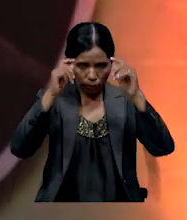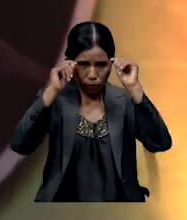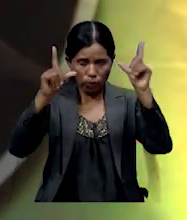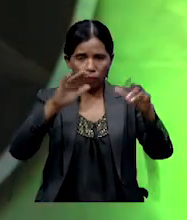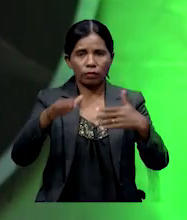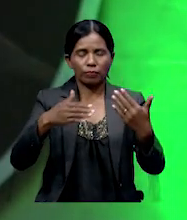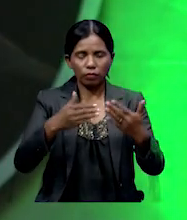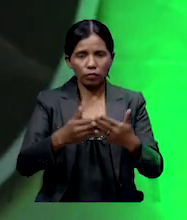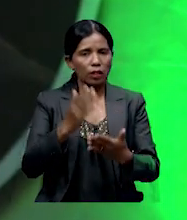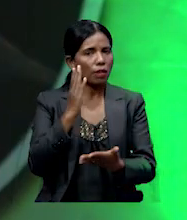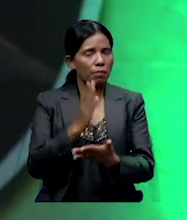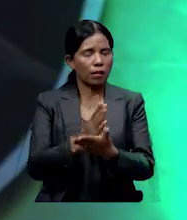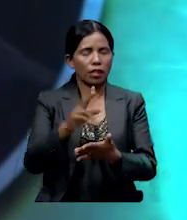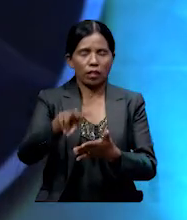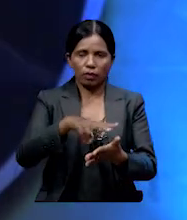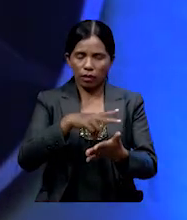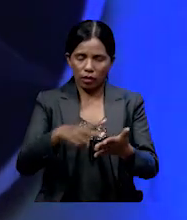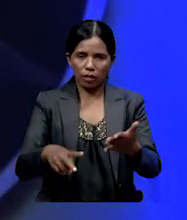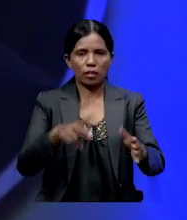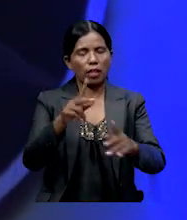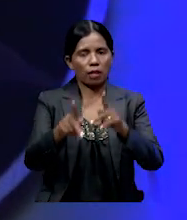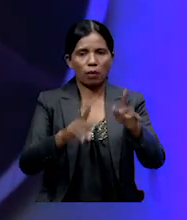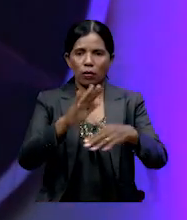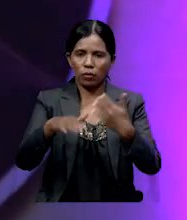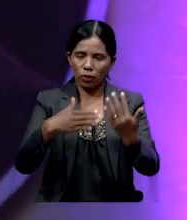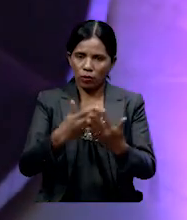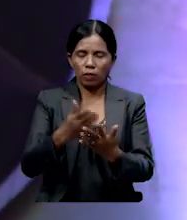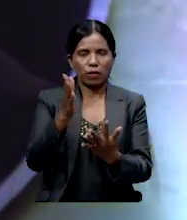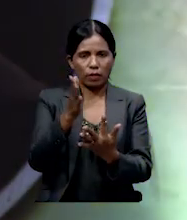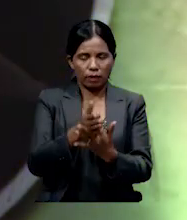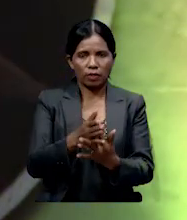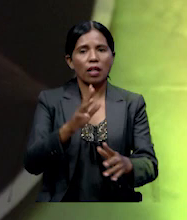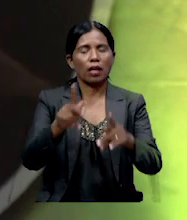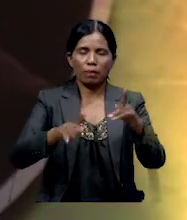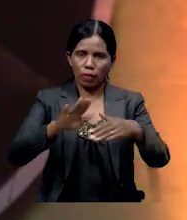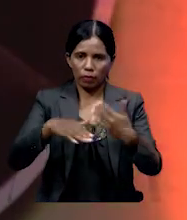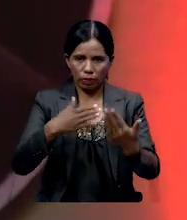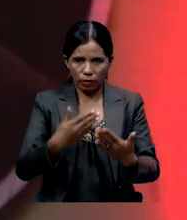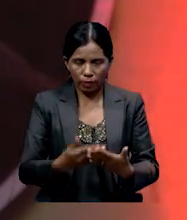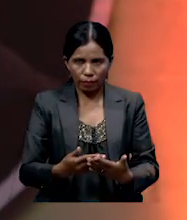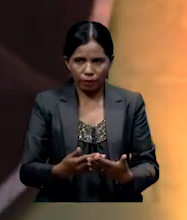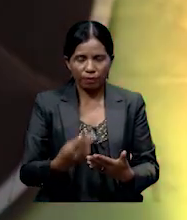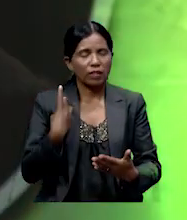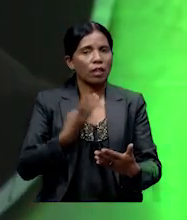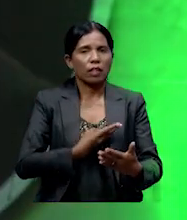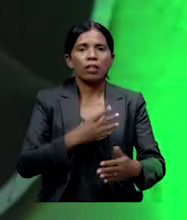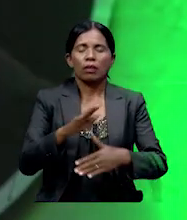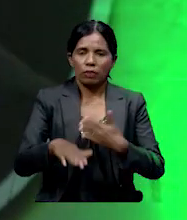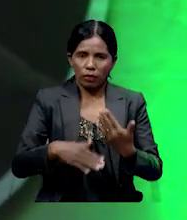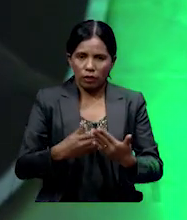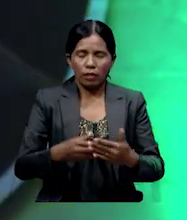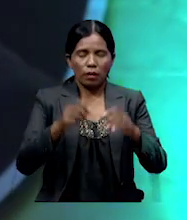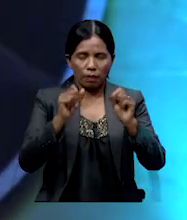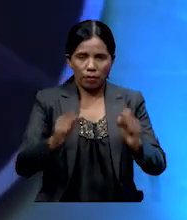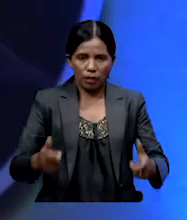e a violência e a comunidade milé. Não é o povo toma, e está tudo outro, belemores